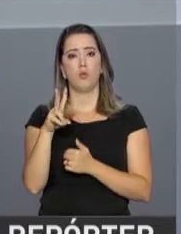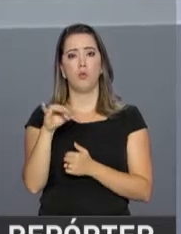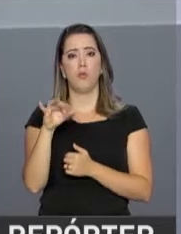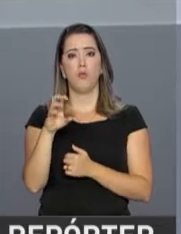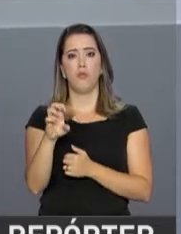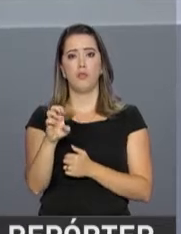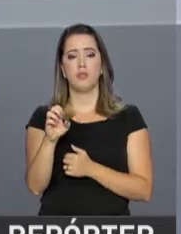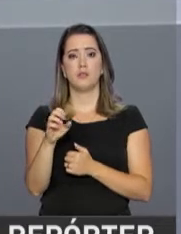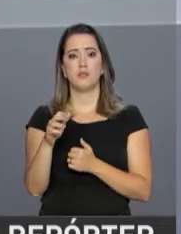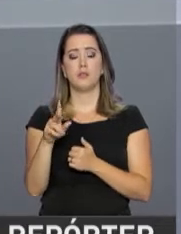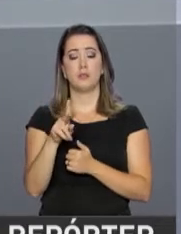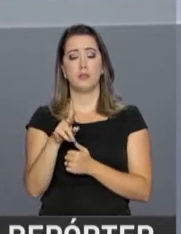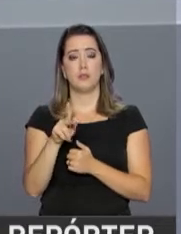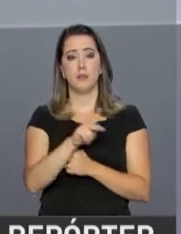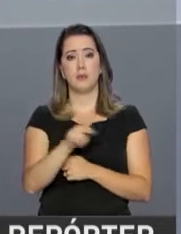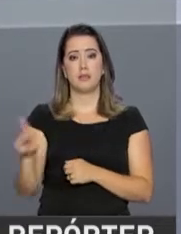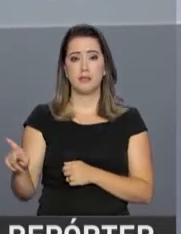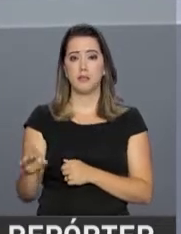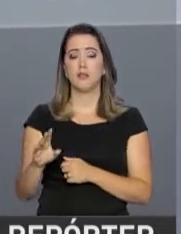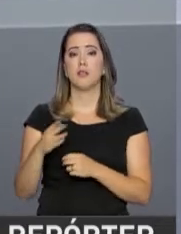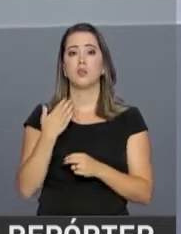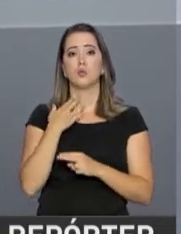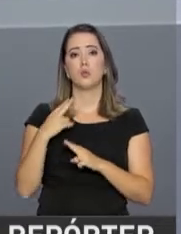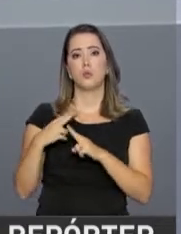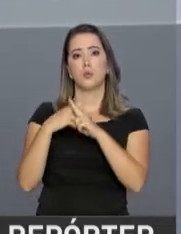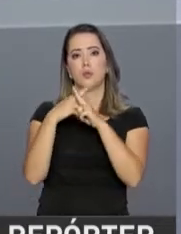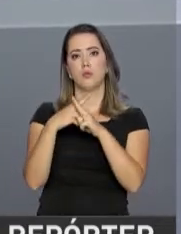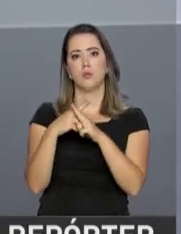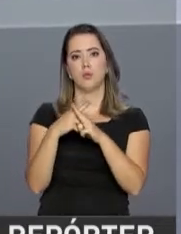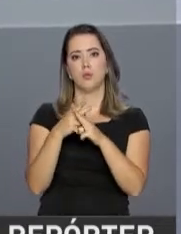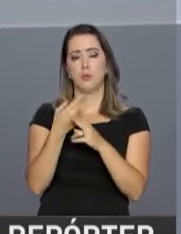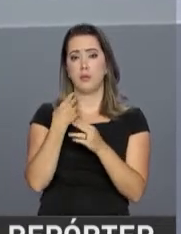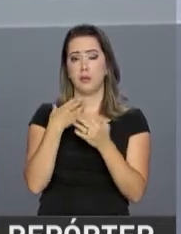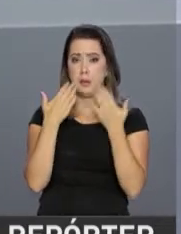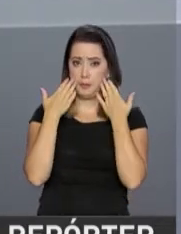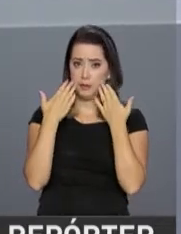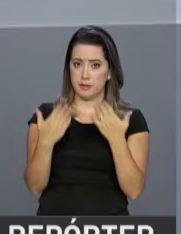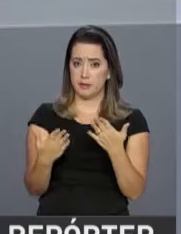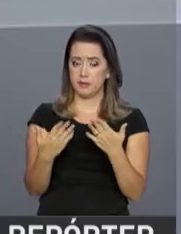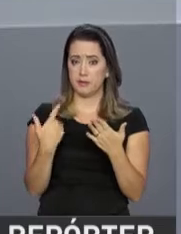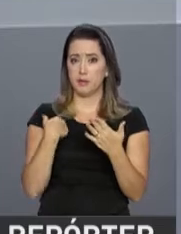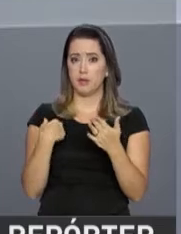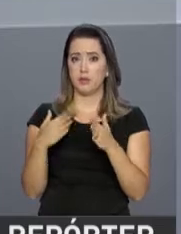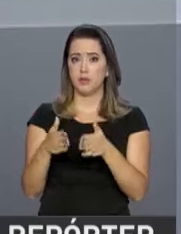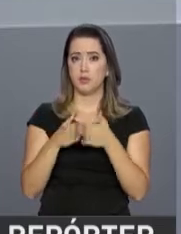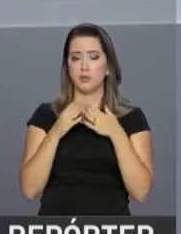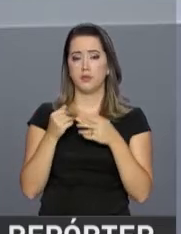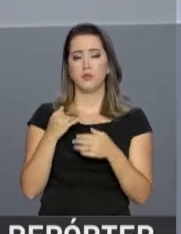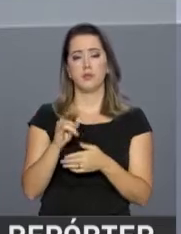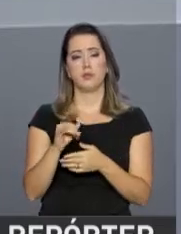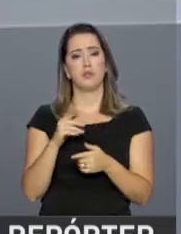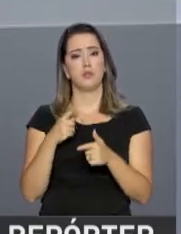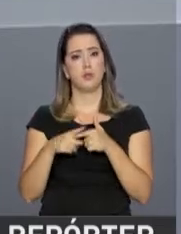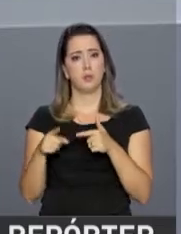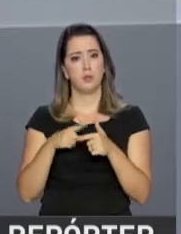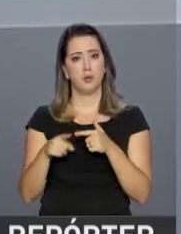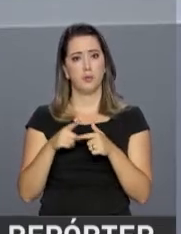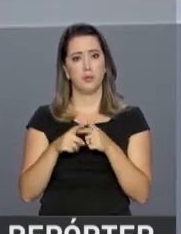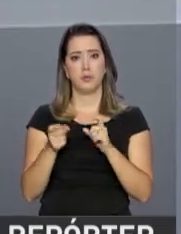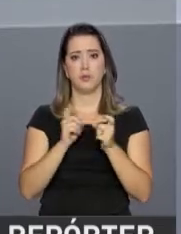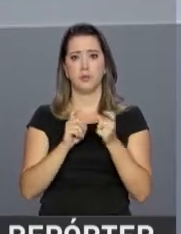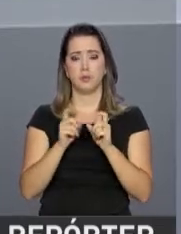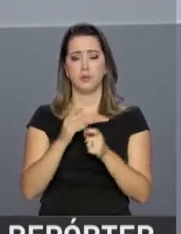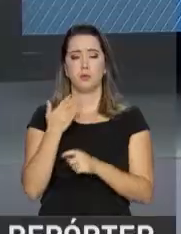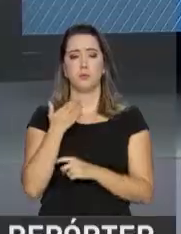da caixa por 15 dias para que eles apresentem defesa das acusações de supostas irregularidades na gestão do